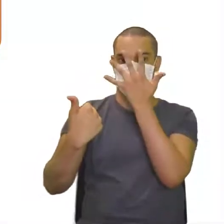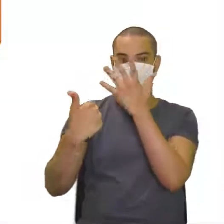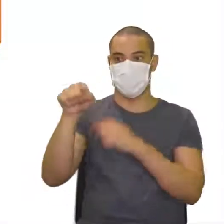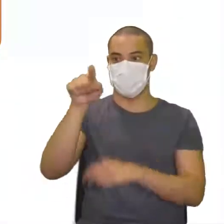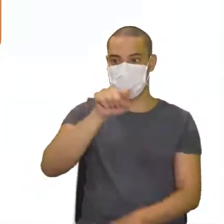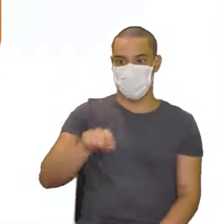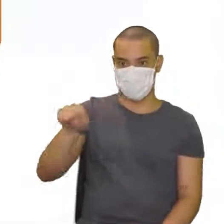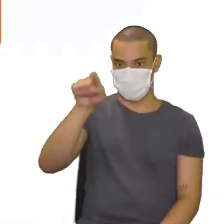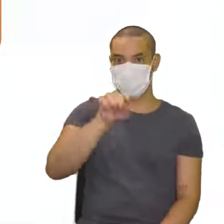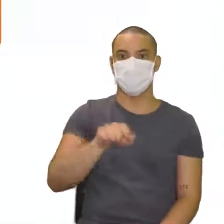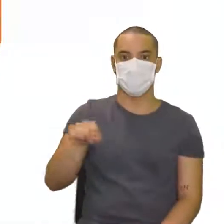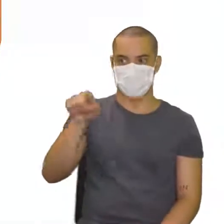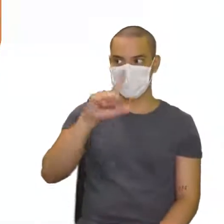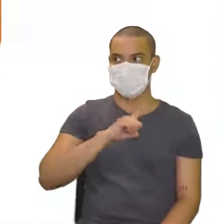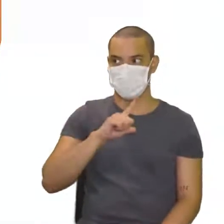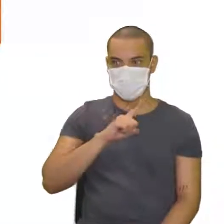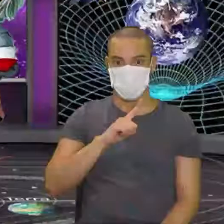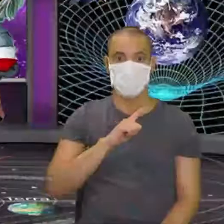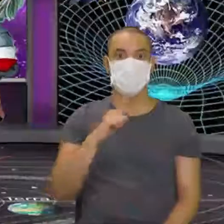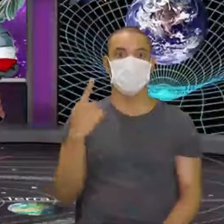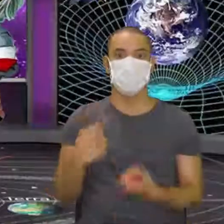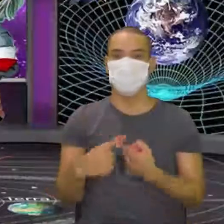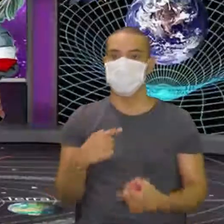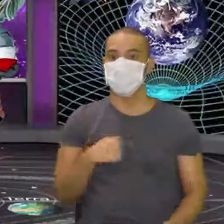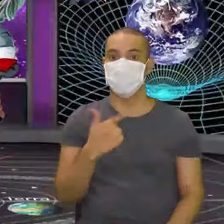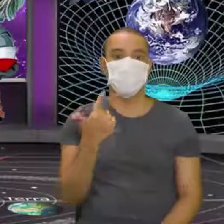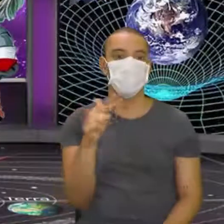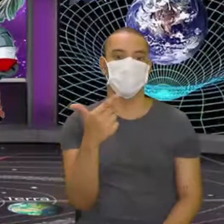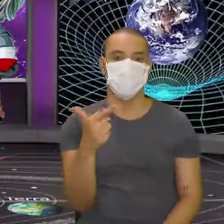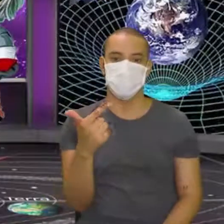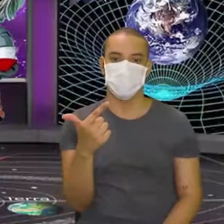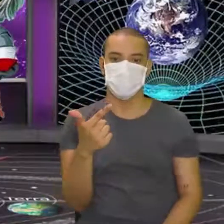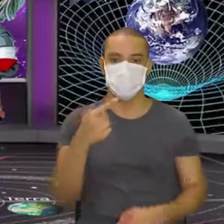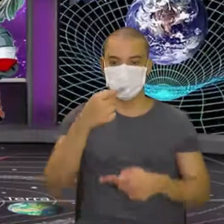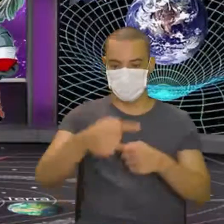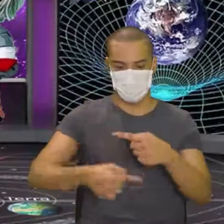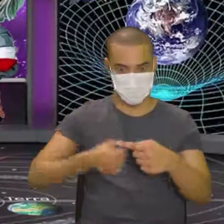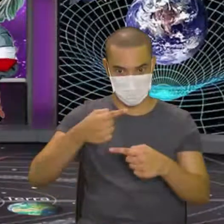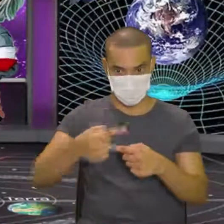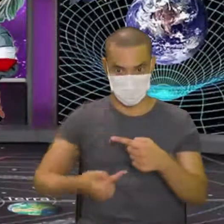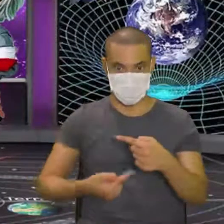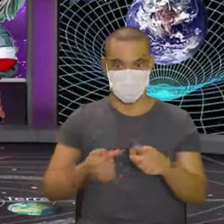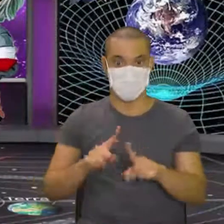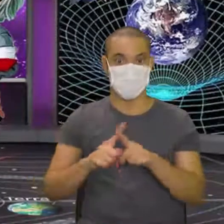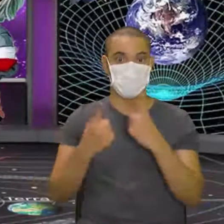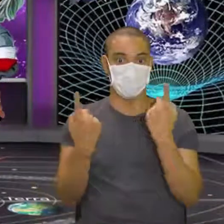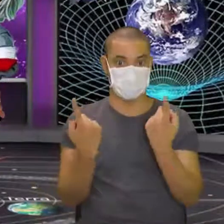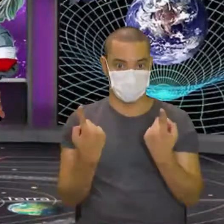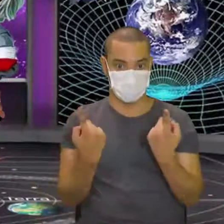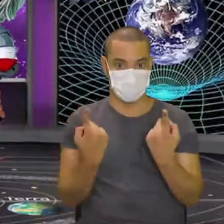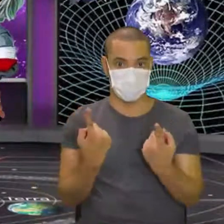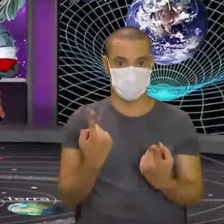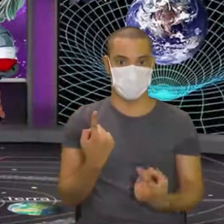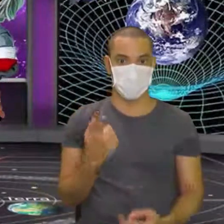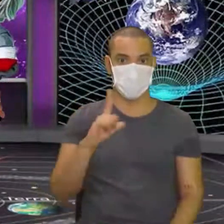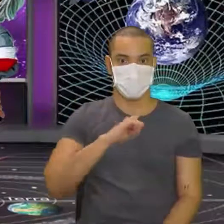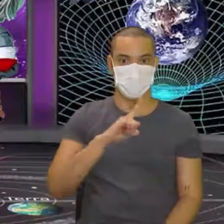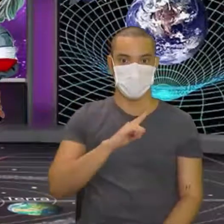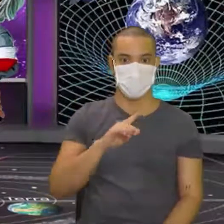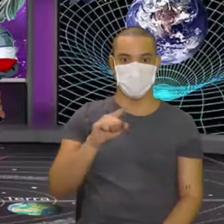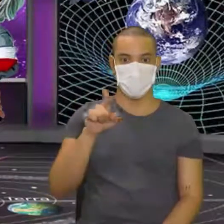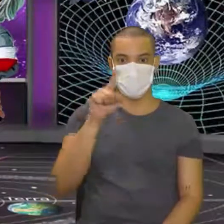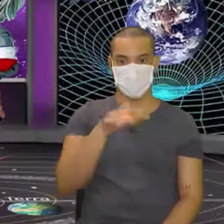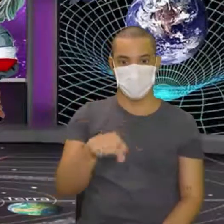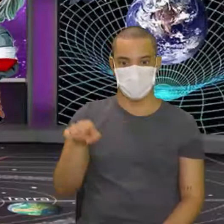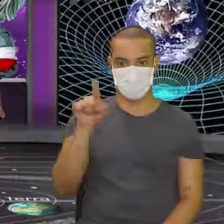Então, se liga aqui comigo, olha só, é porque eu não tenho nenhuma espira, pessoal. Mas aqui, olha só, eu tenho aqui um formato circular.